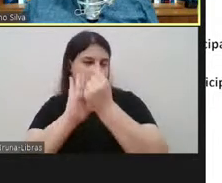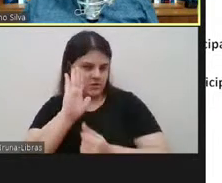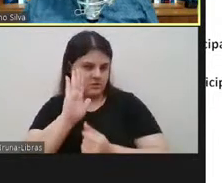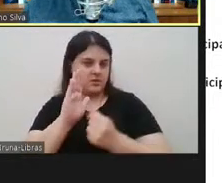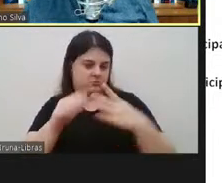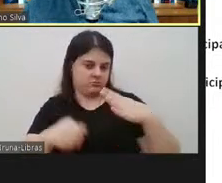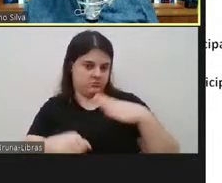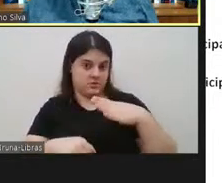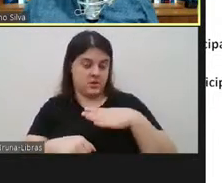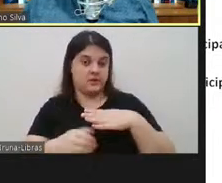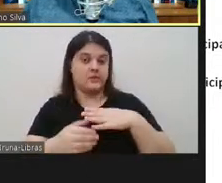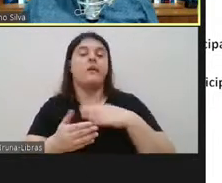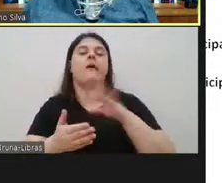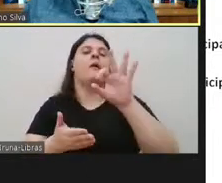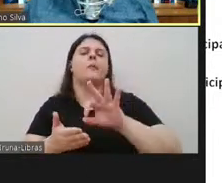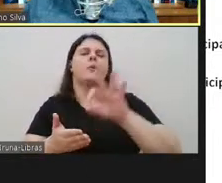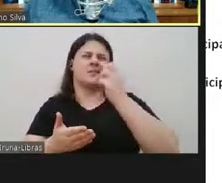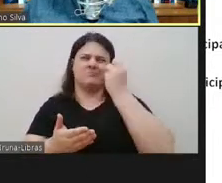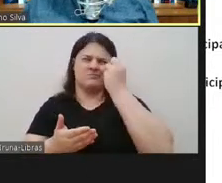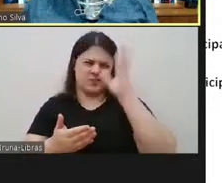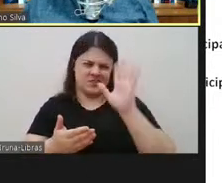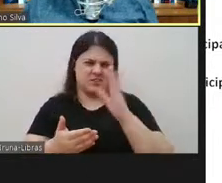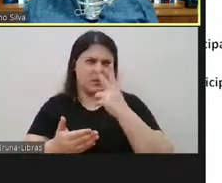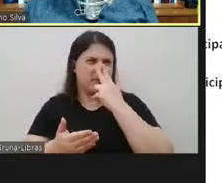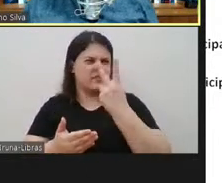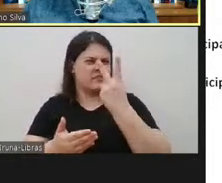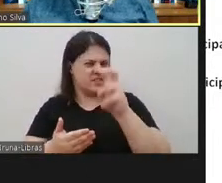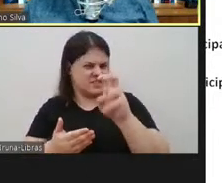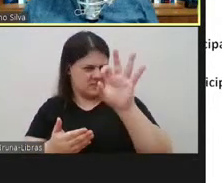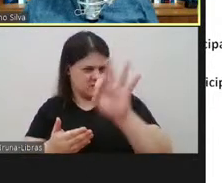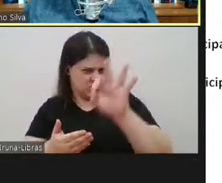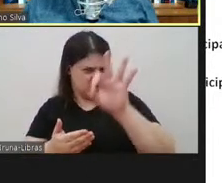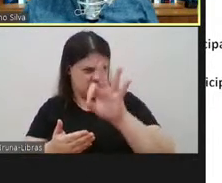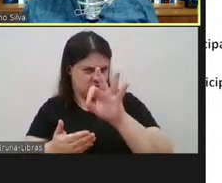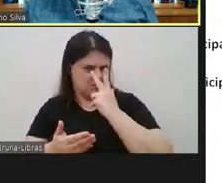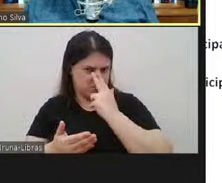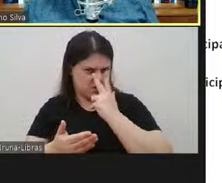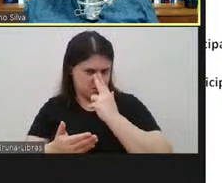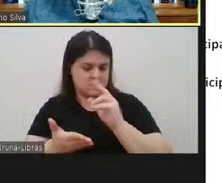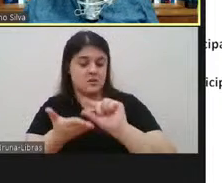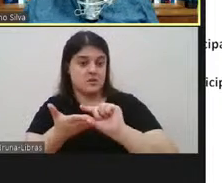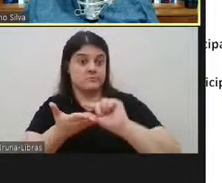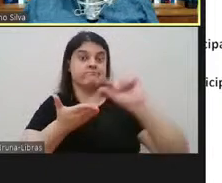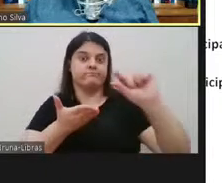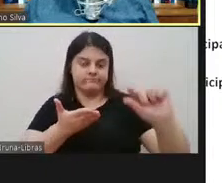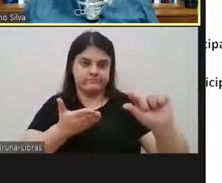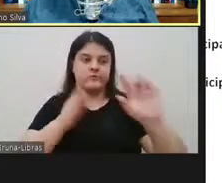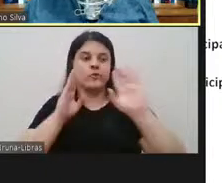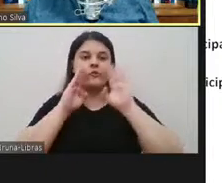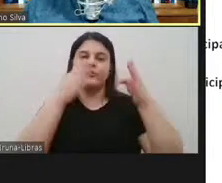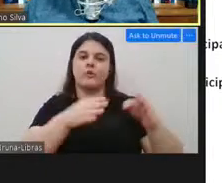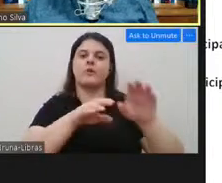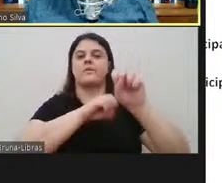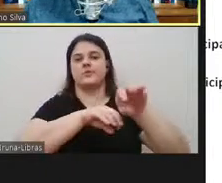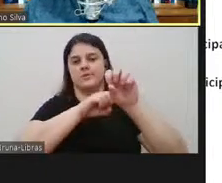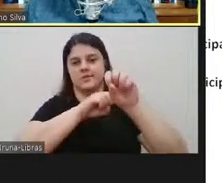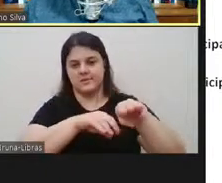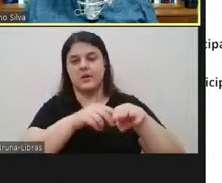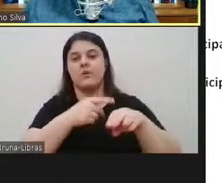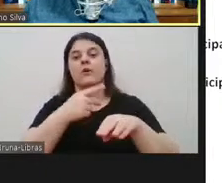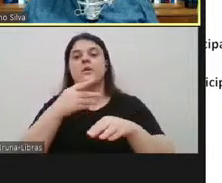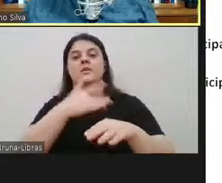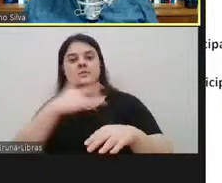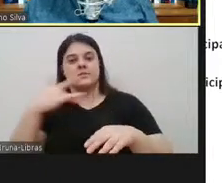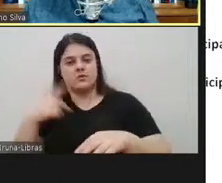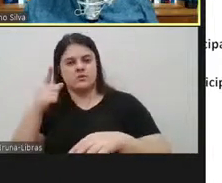o vídeo percentual agora não me lembro de cabeça acho que é 25 por cento para a memória do orçamento tem que ser direcionado à educação saúde